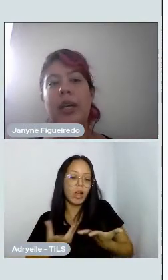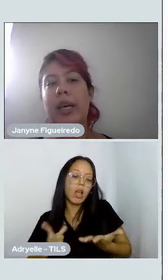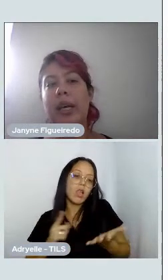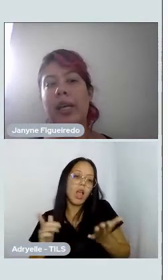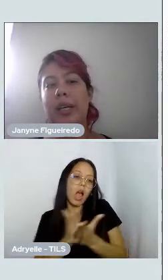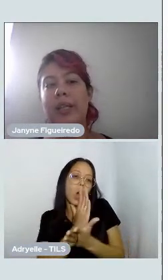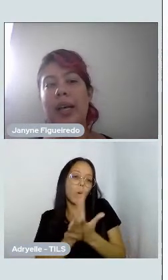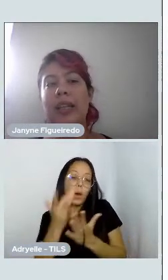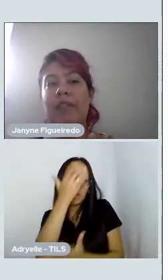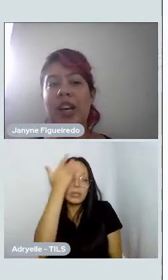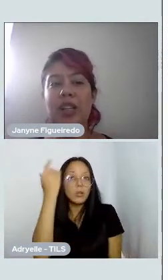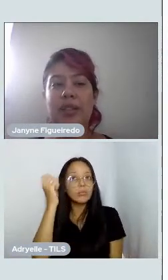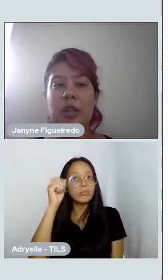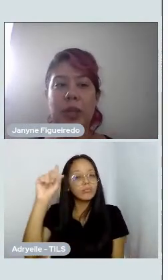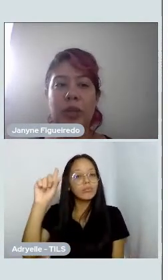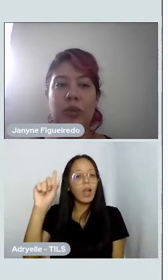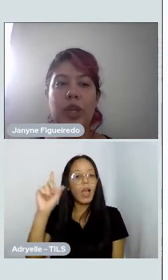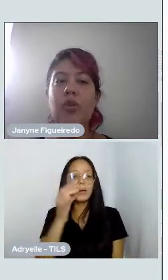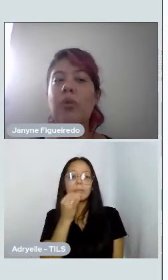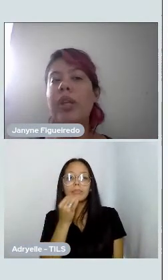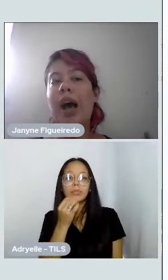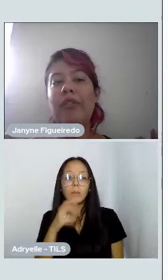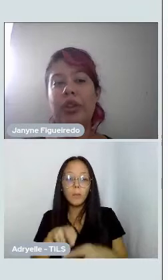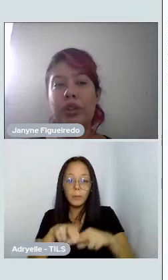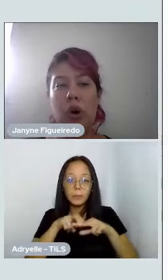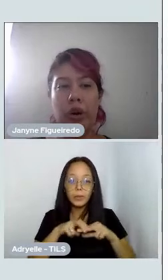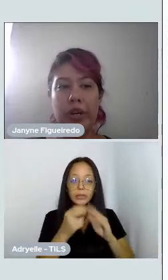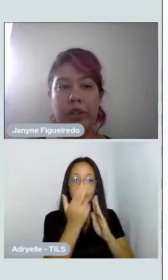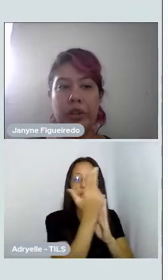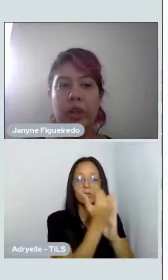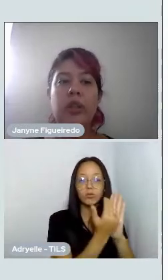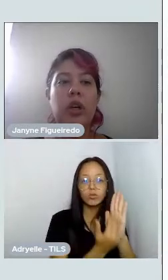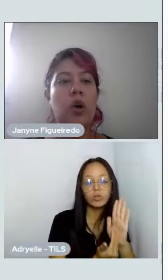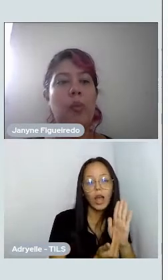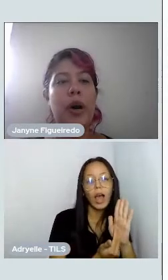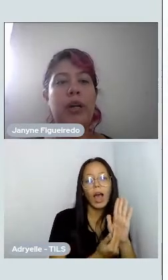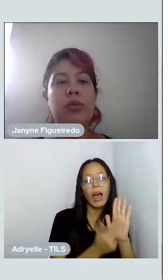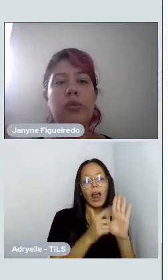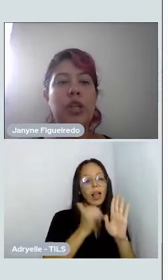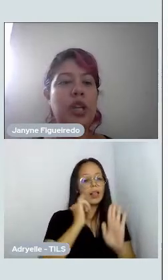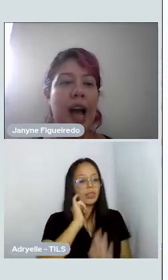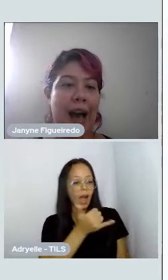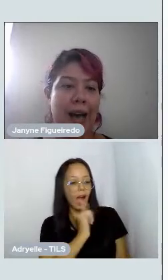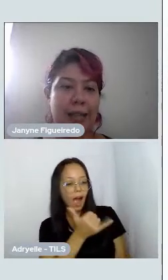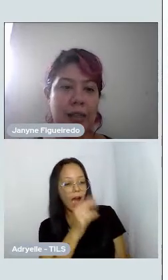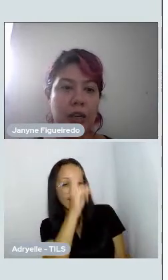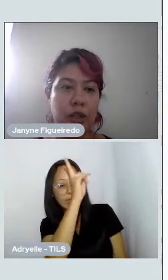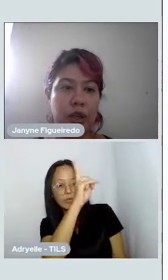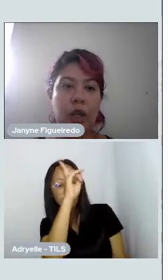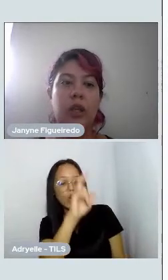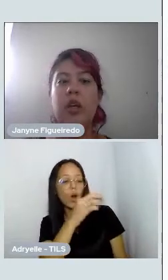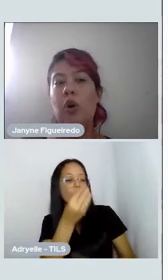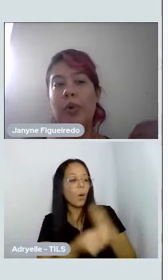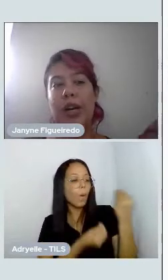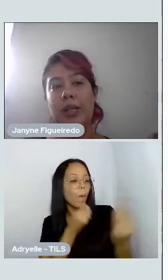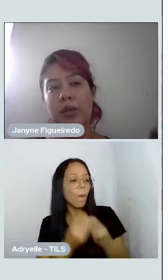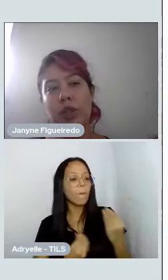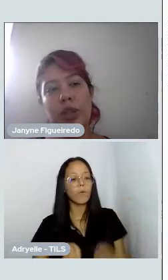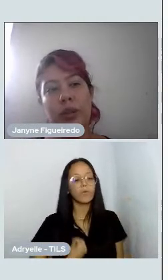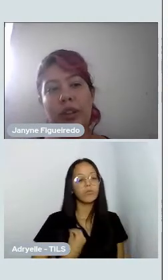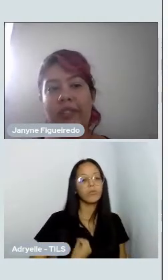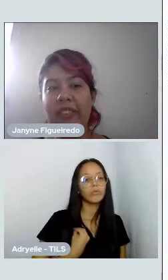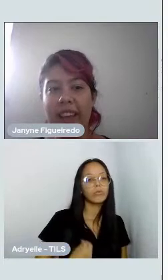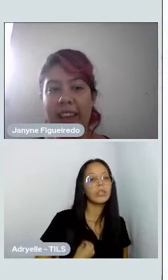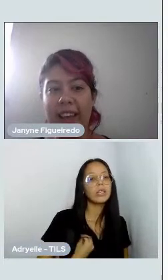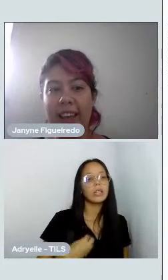preposições que eles, através dessas pinturas, contavam histórias de como eram suas caças, de como era